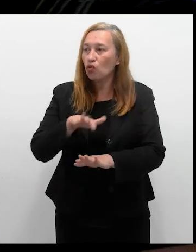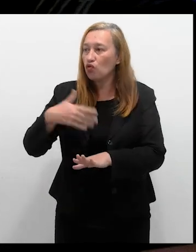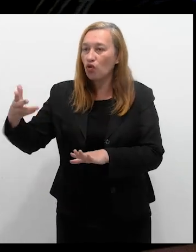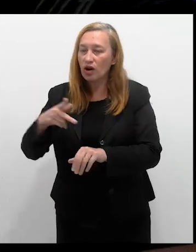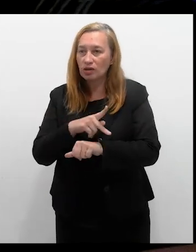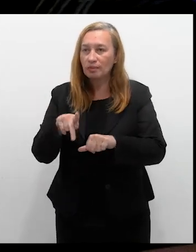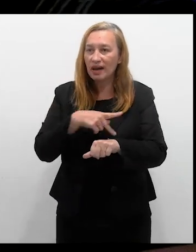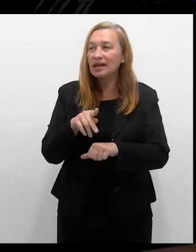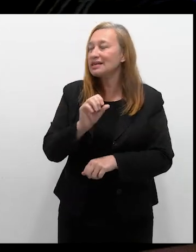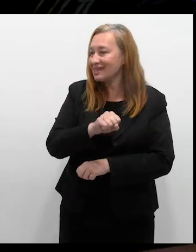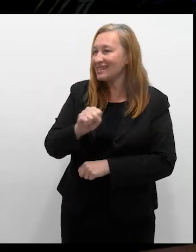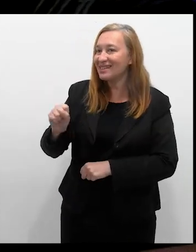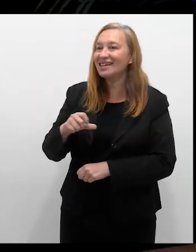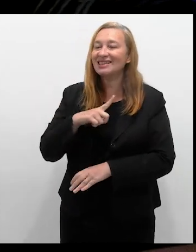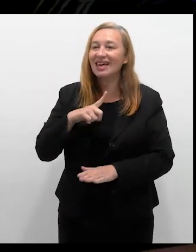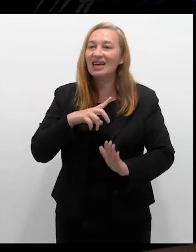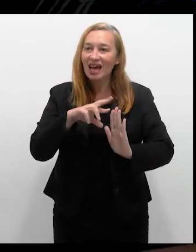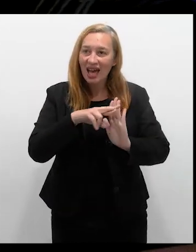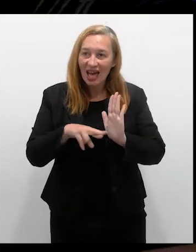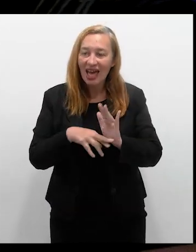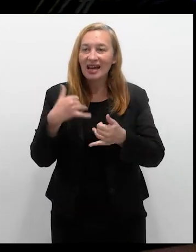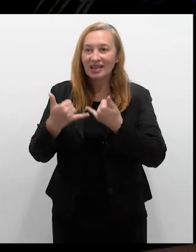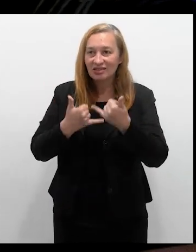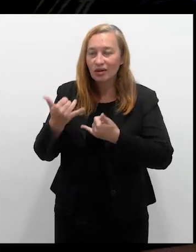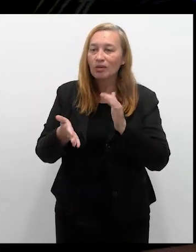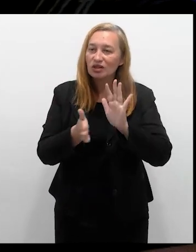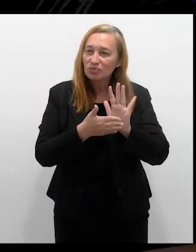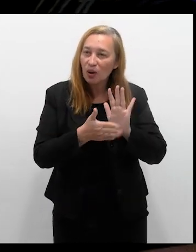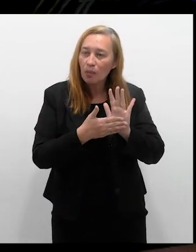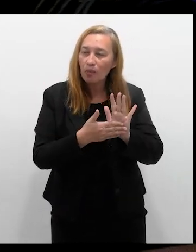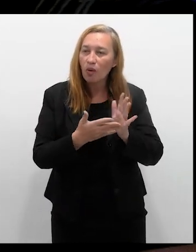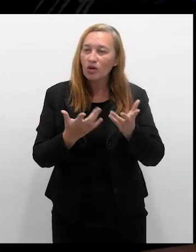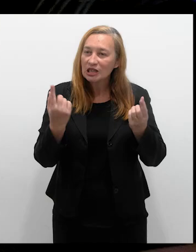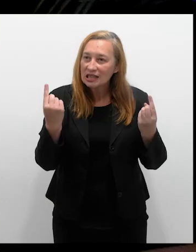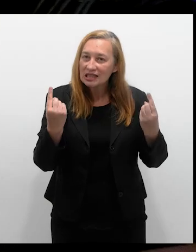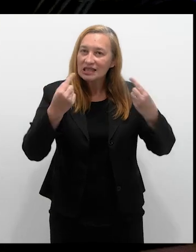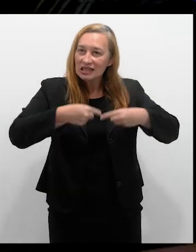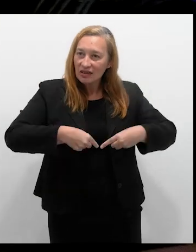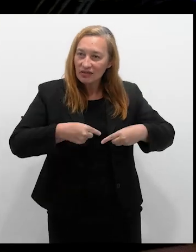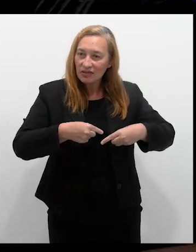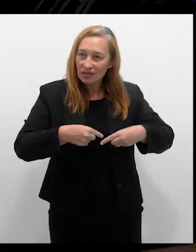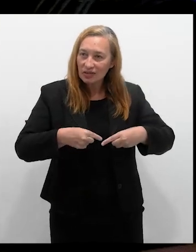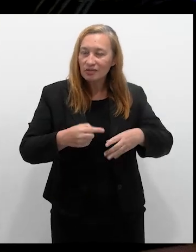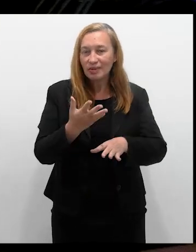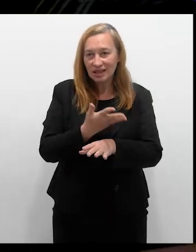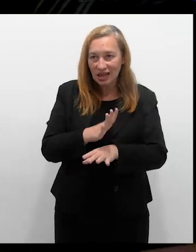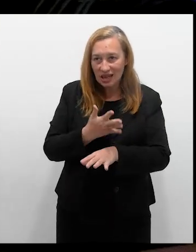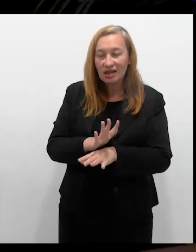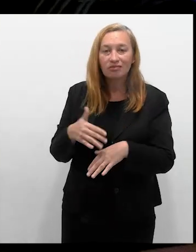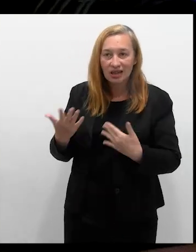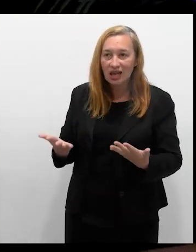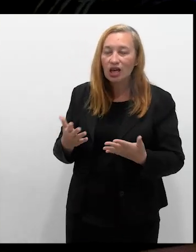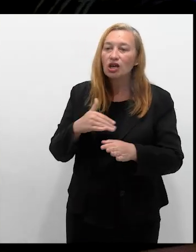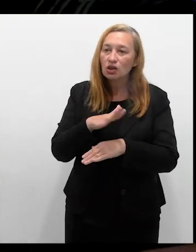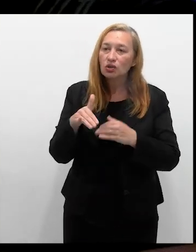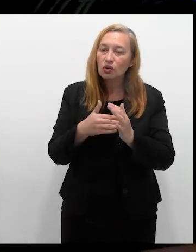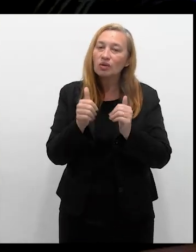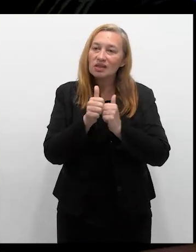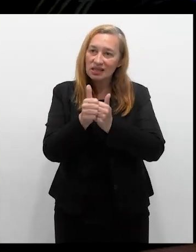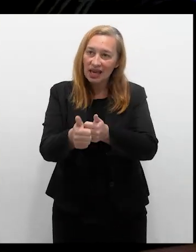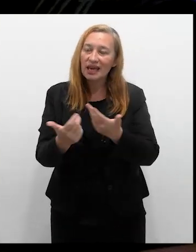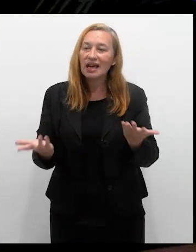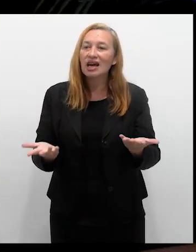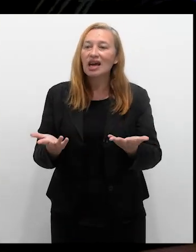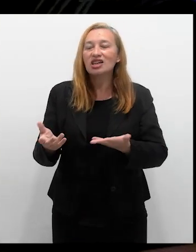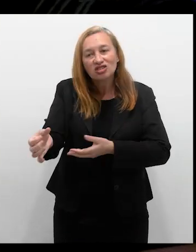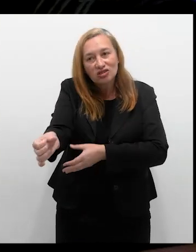mesmo? Sim, sim. A gente tem, como eu estava dizendo, essas regras do jogo, que são as propostas como se fossem desafios para a realização de exercícios,